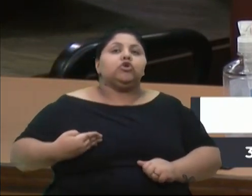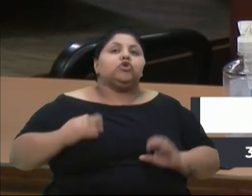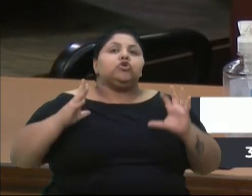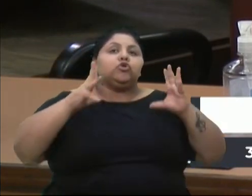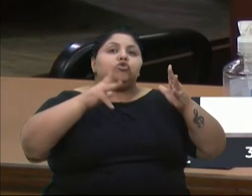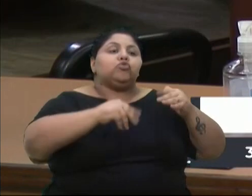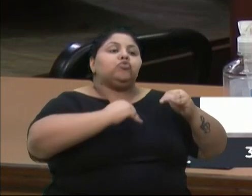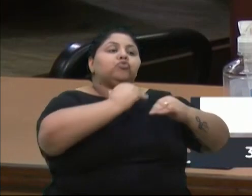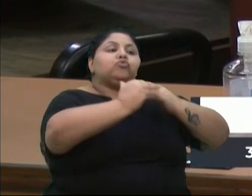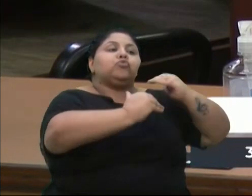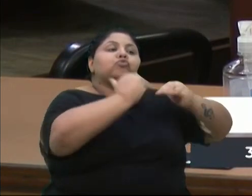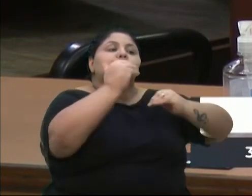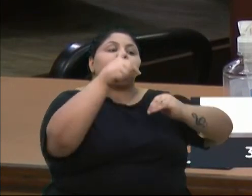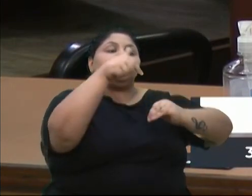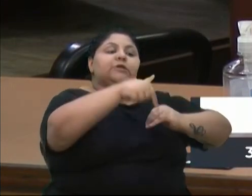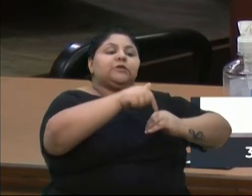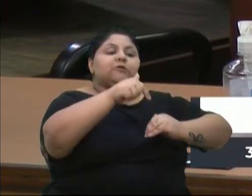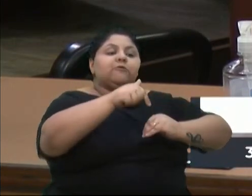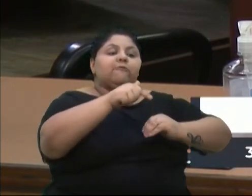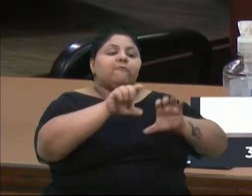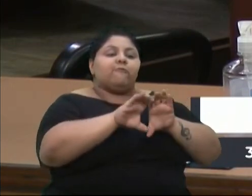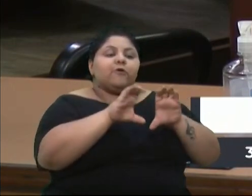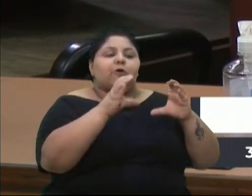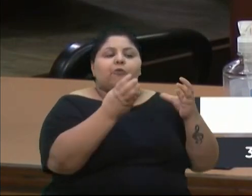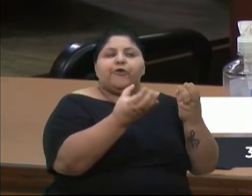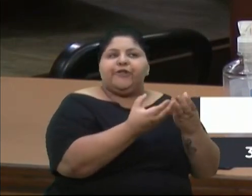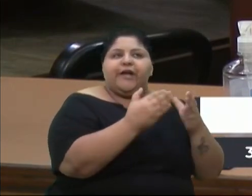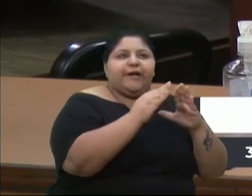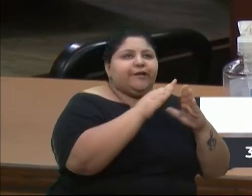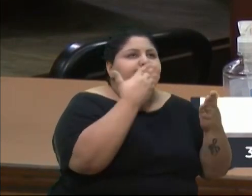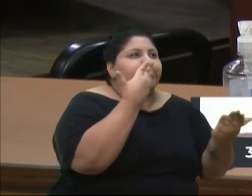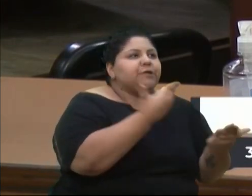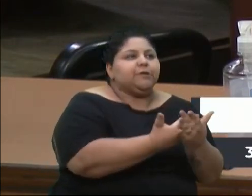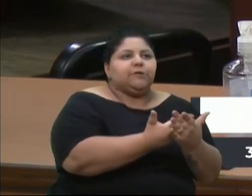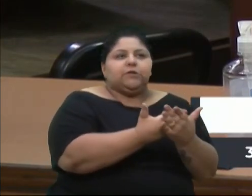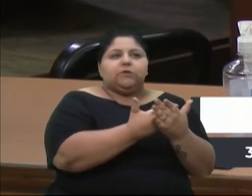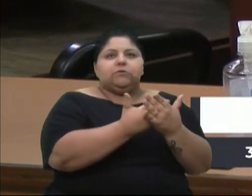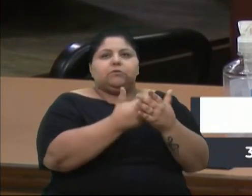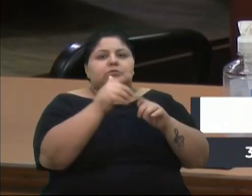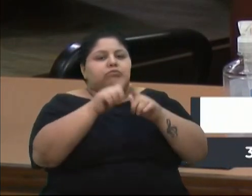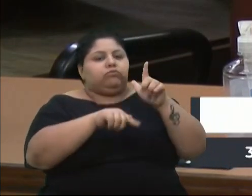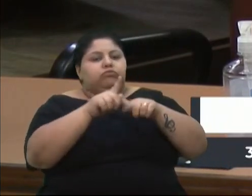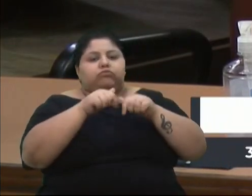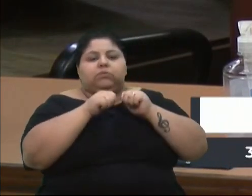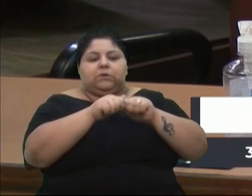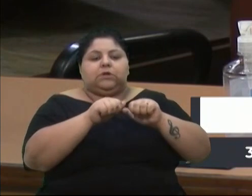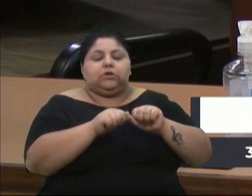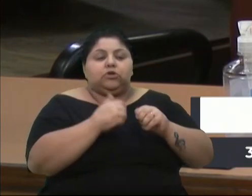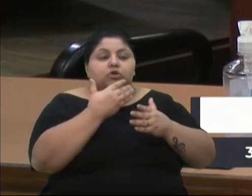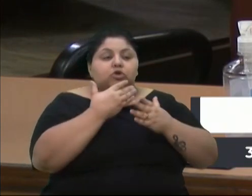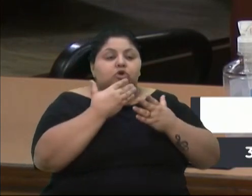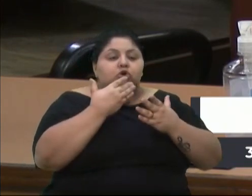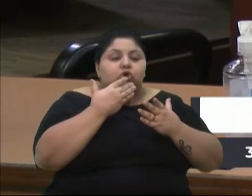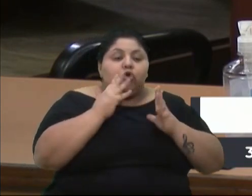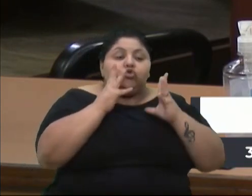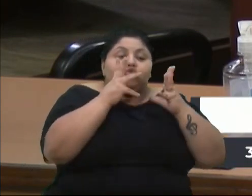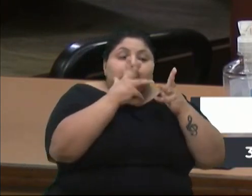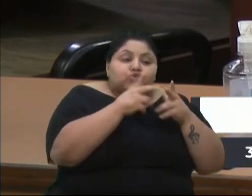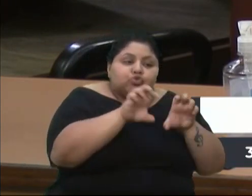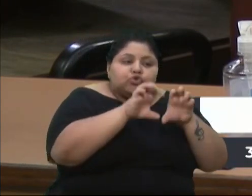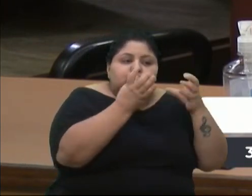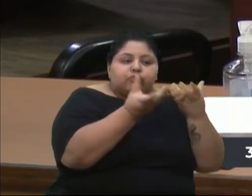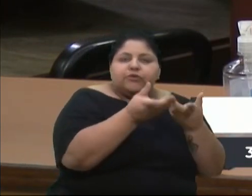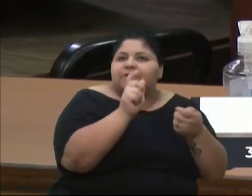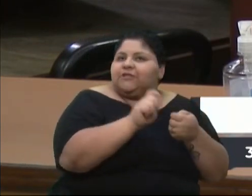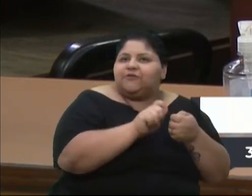a comunidade, o uso múltiplo, o colégio, o esporte que não é medido. Nem consegue o município